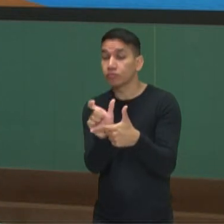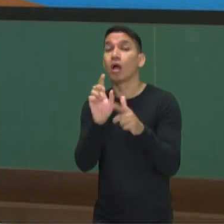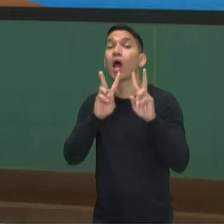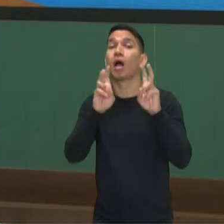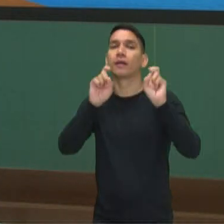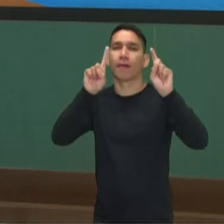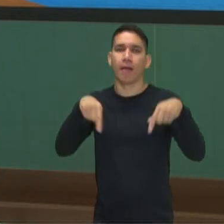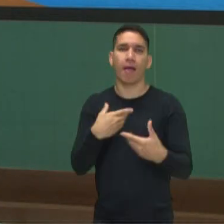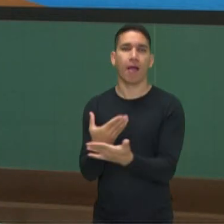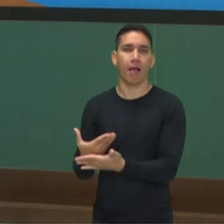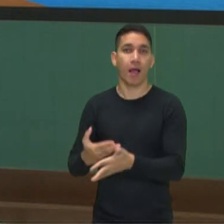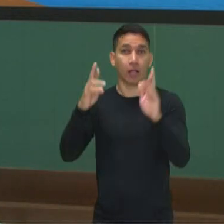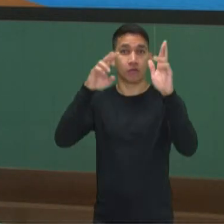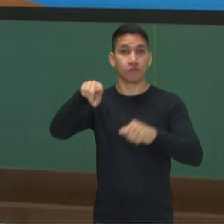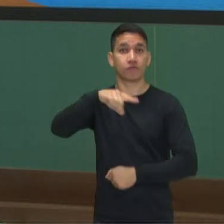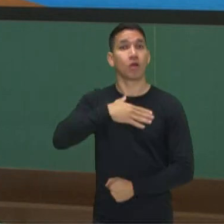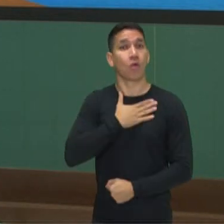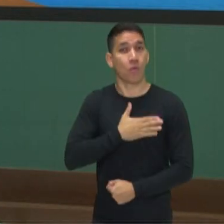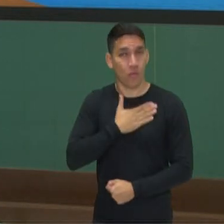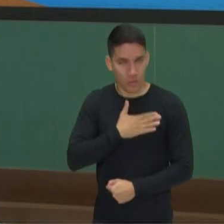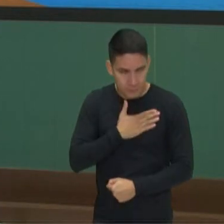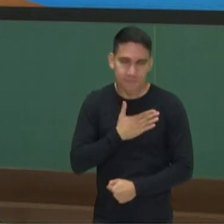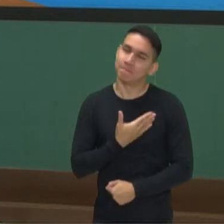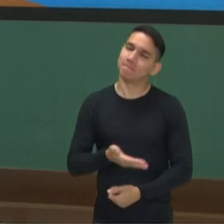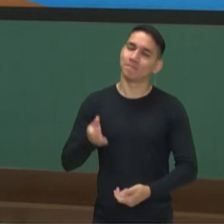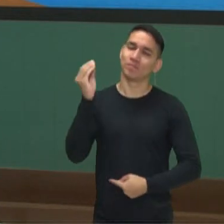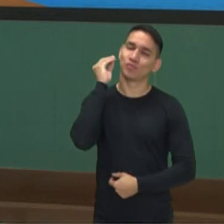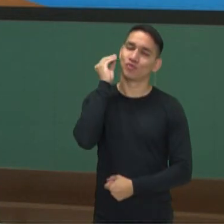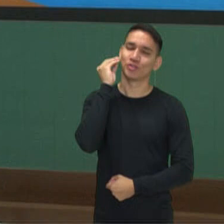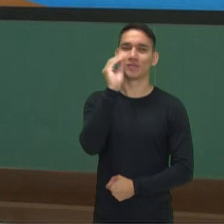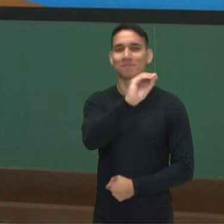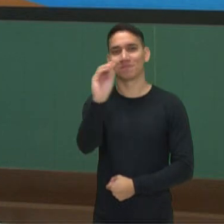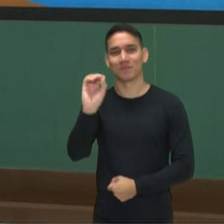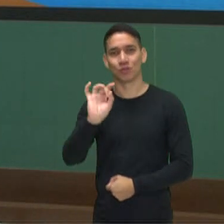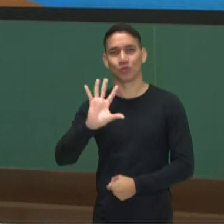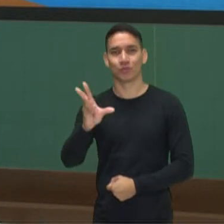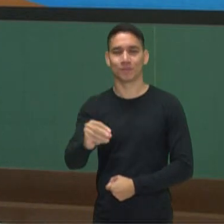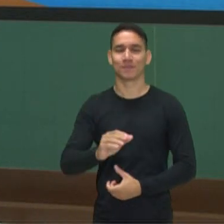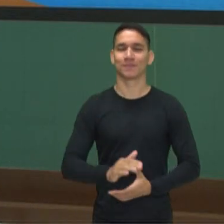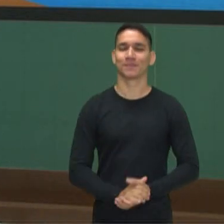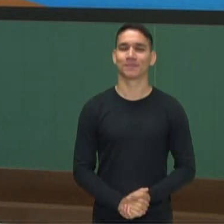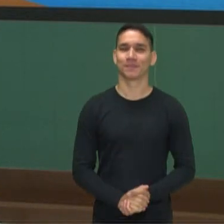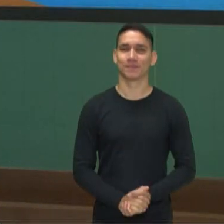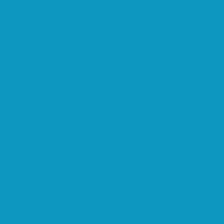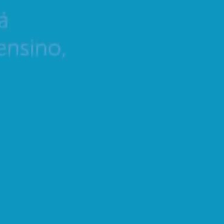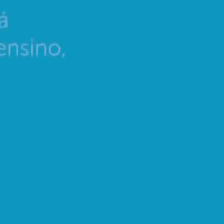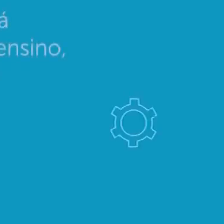nossa aula. Espero que vocês tenham gostado. Um beijo no coração de vocês e até a próxima.